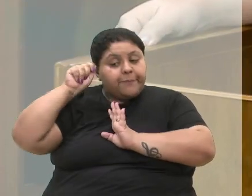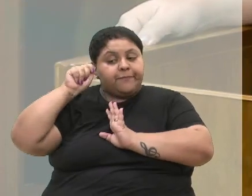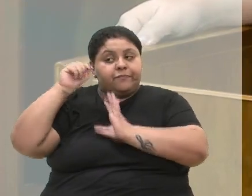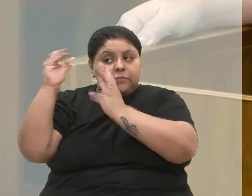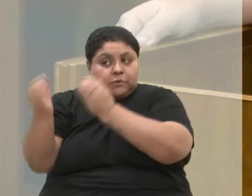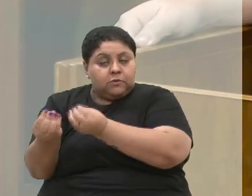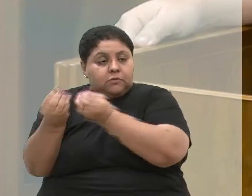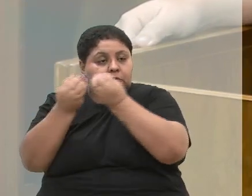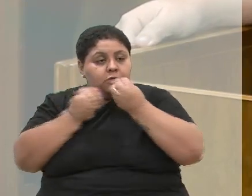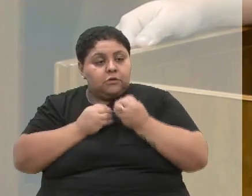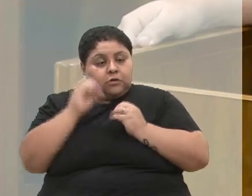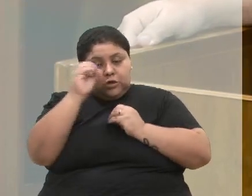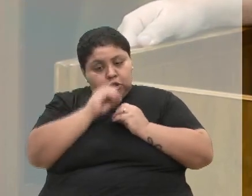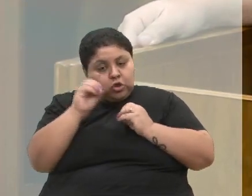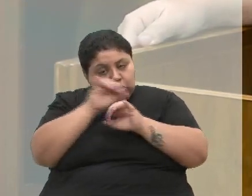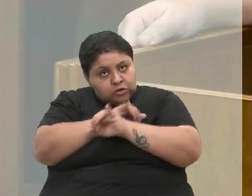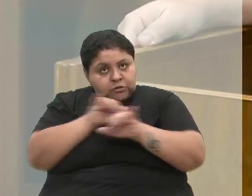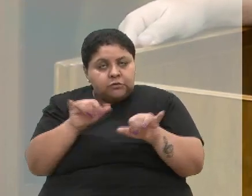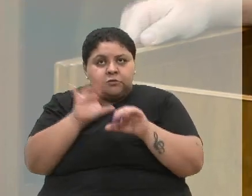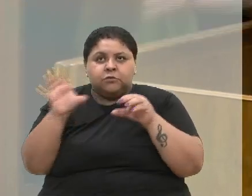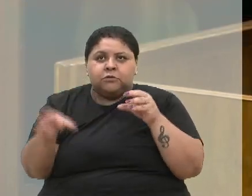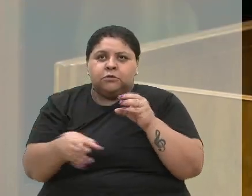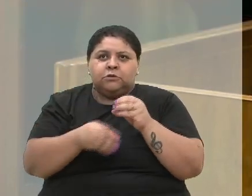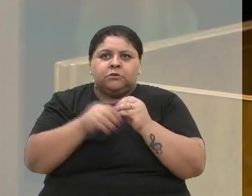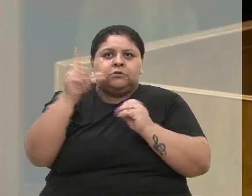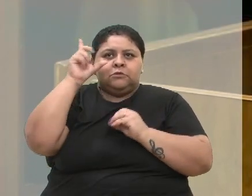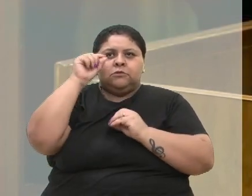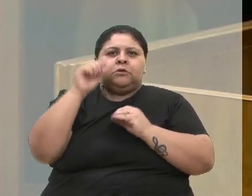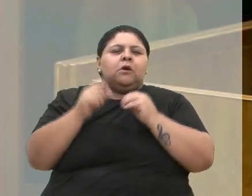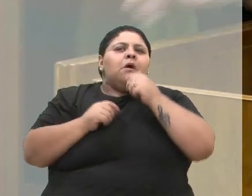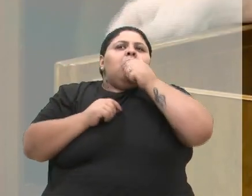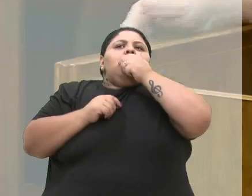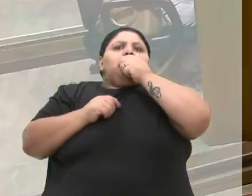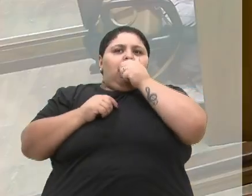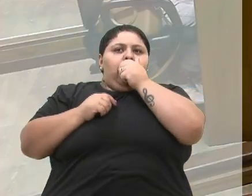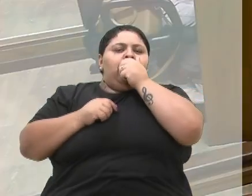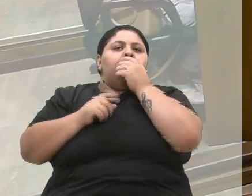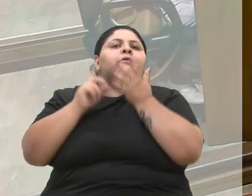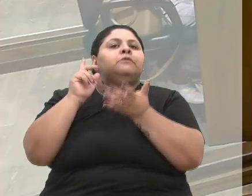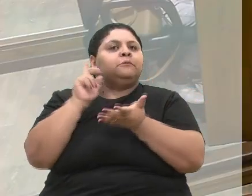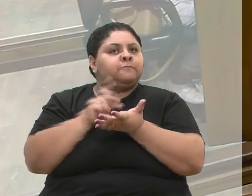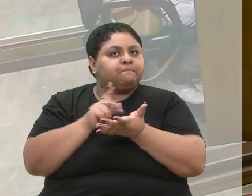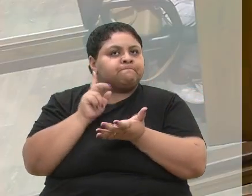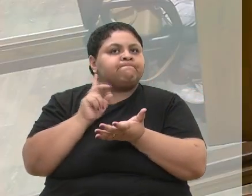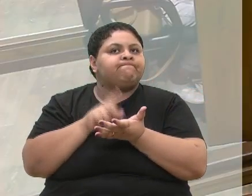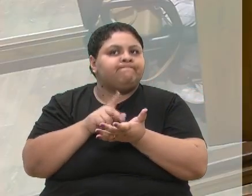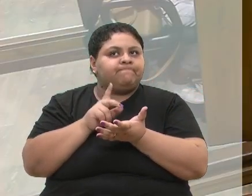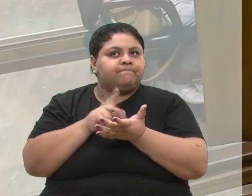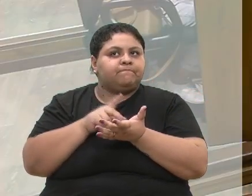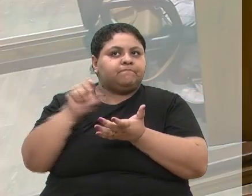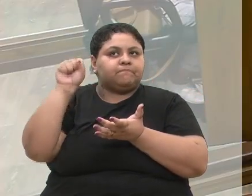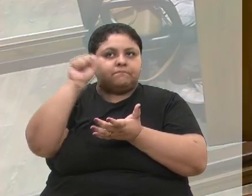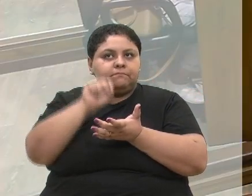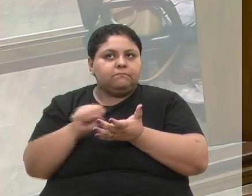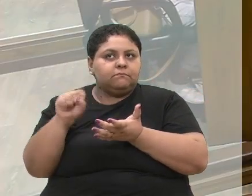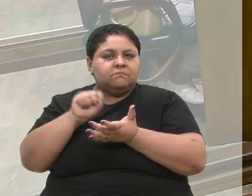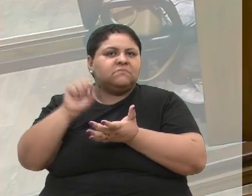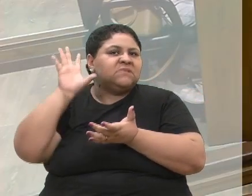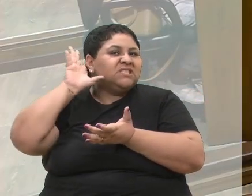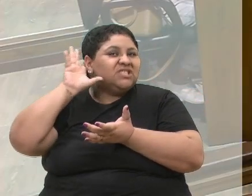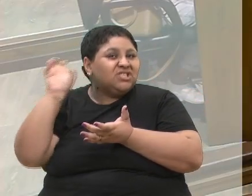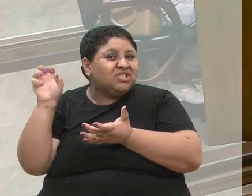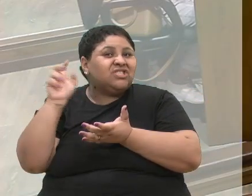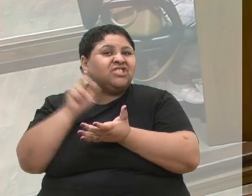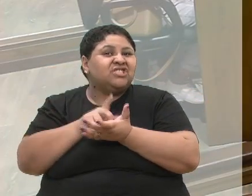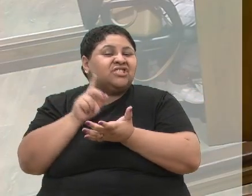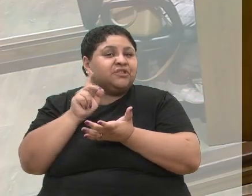traga ótimas notícias, sua parte, vereador Scalco. Parabéns, vereador Bressan, exatamente. Senão a gente traz o senador Reis, porque eu escutei exatamente